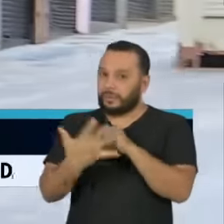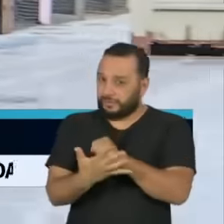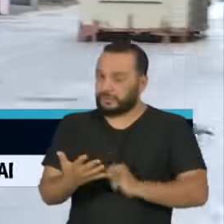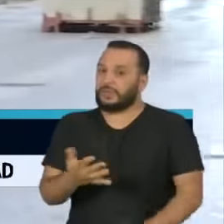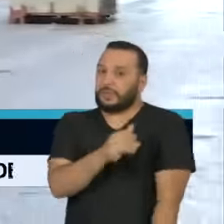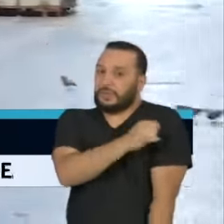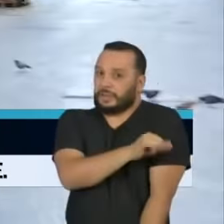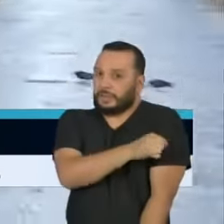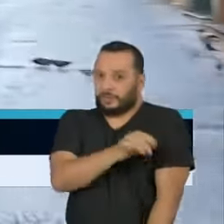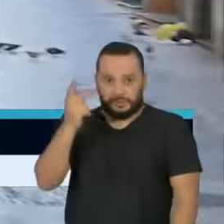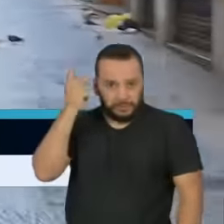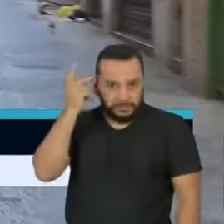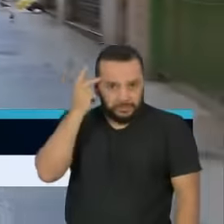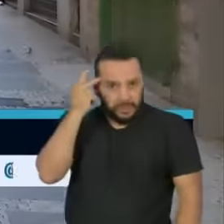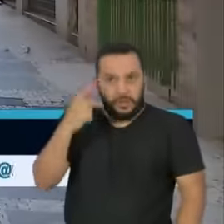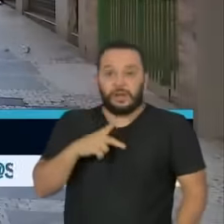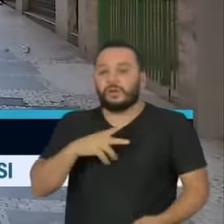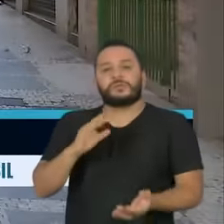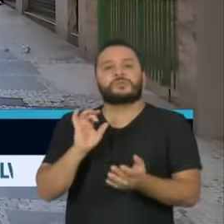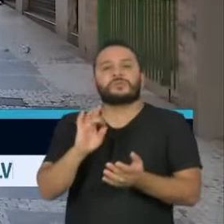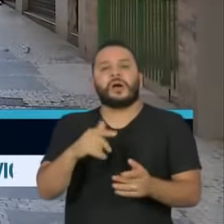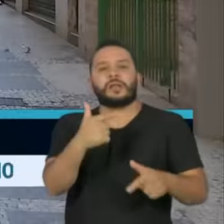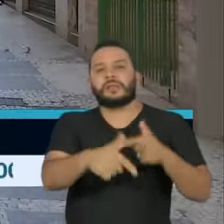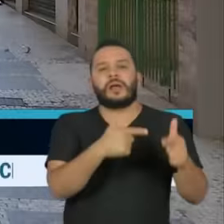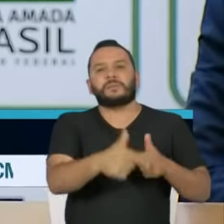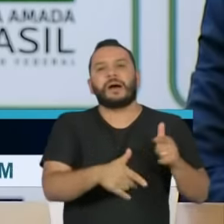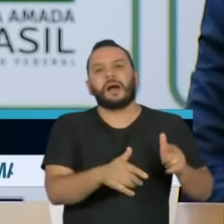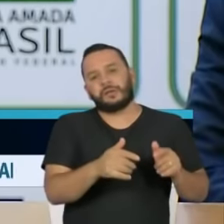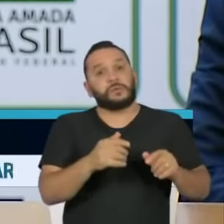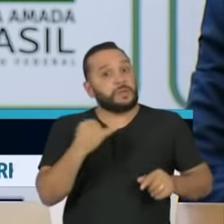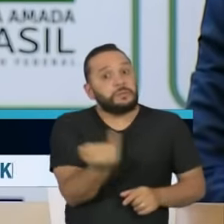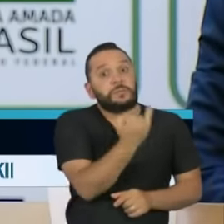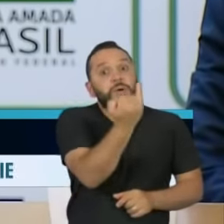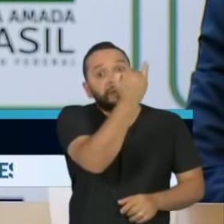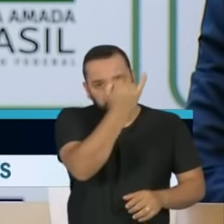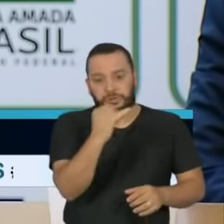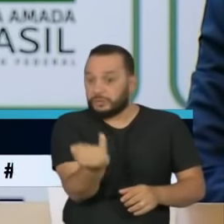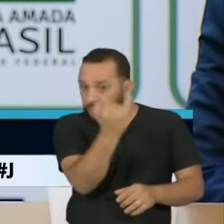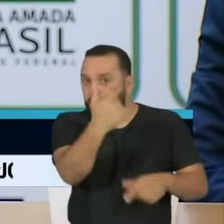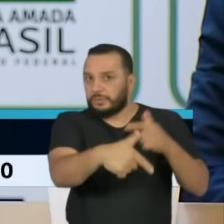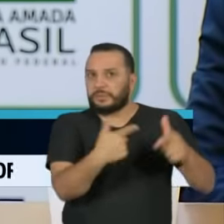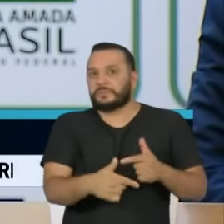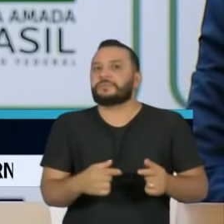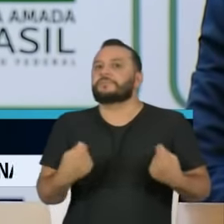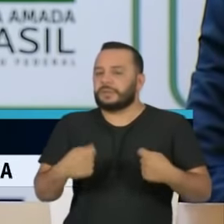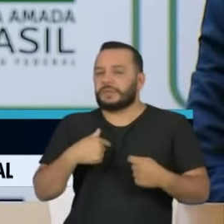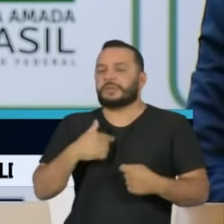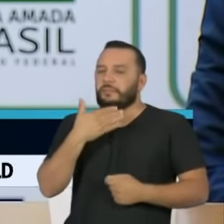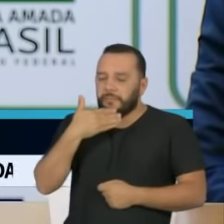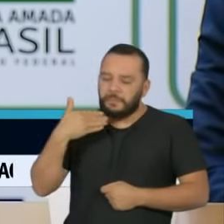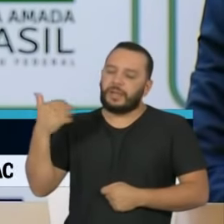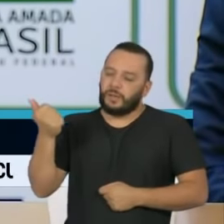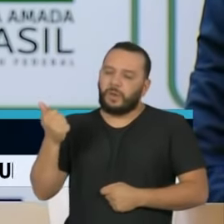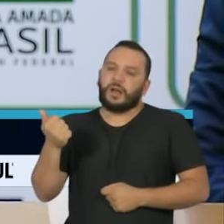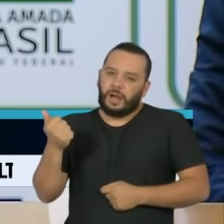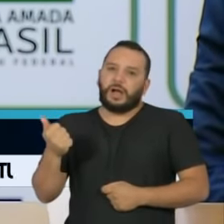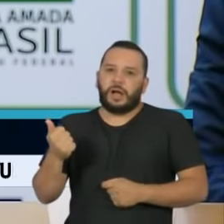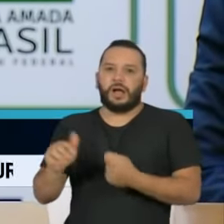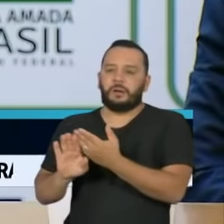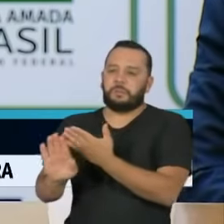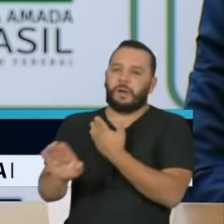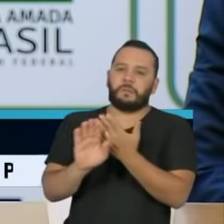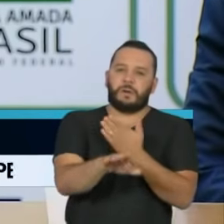a semana apenas com serviços essenciais operando. A gente tem que melhorar esse negócio de quarentena, ficou muito desarrumado, não ficou